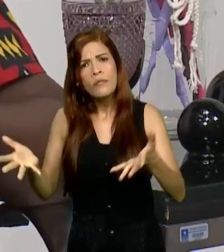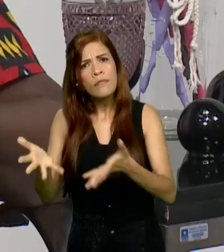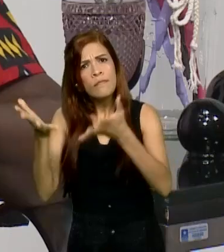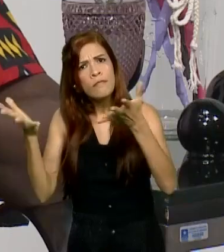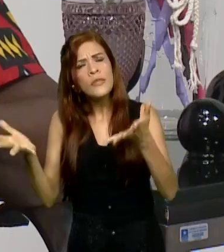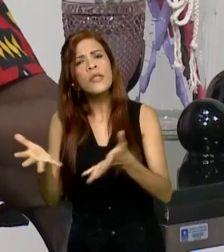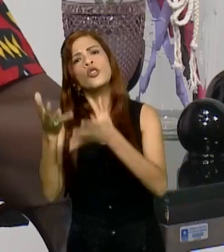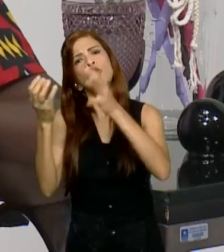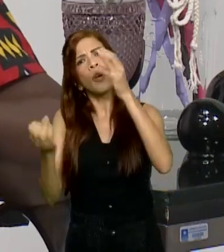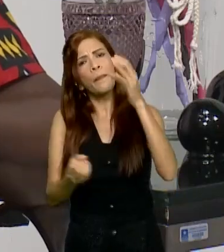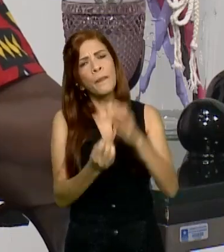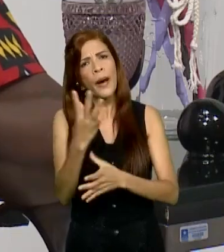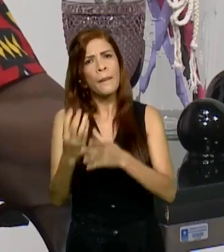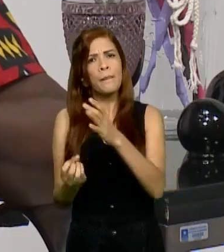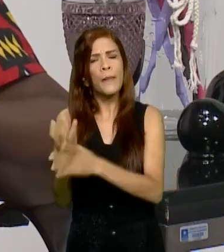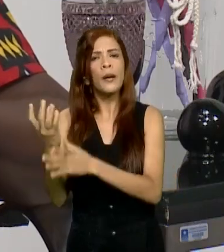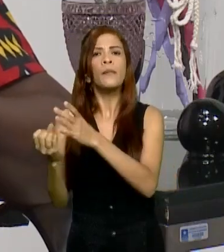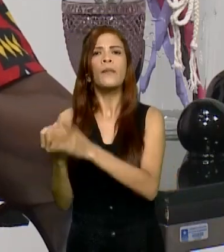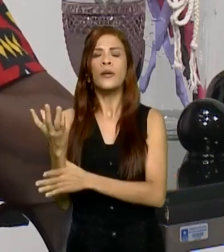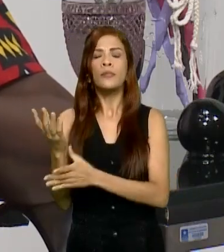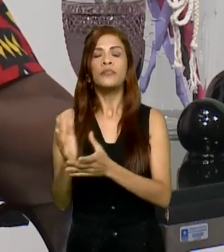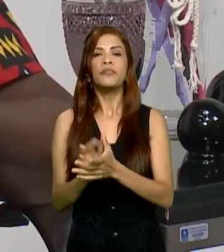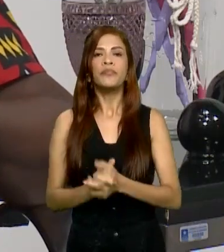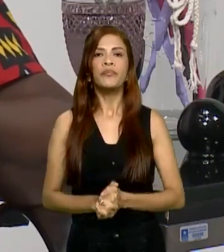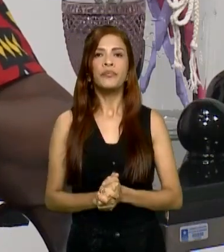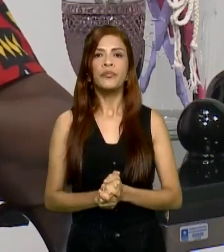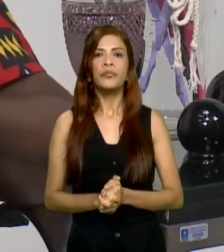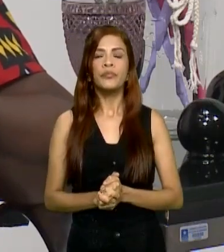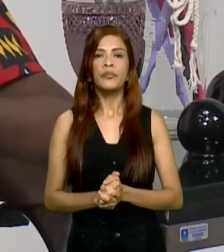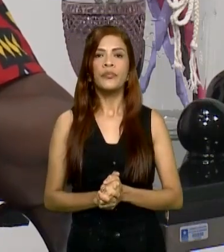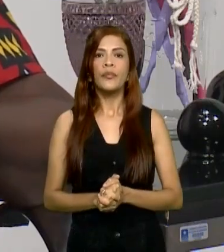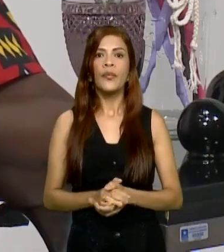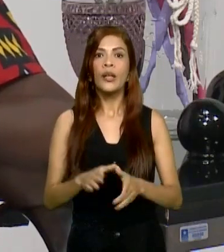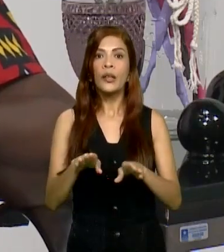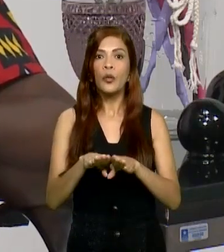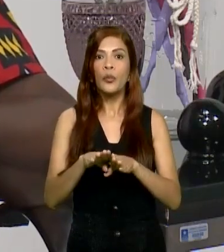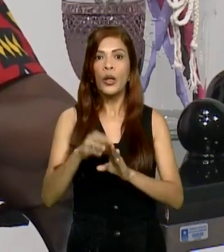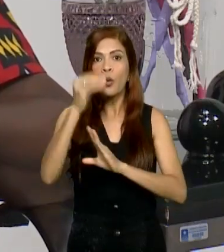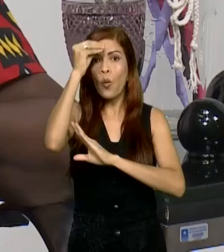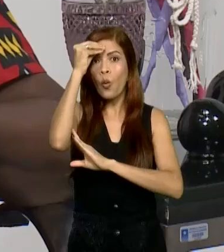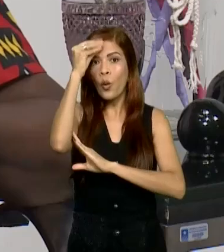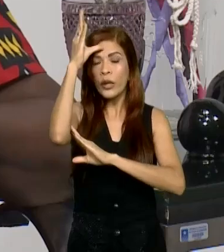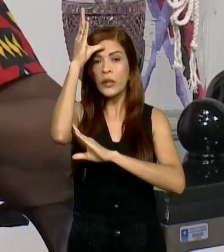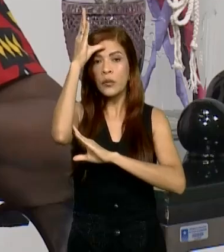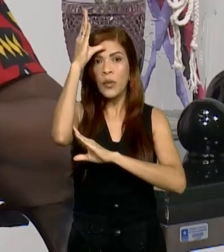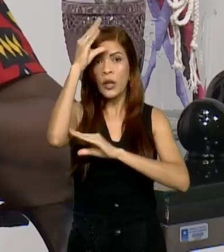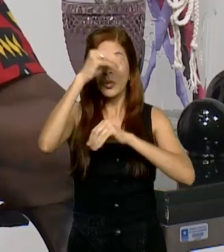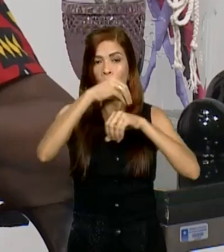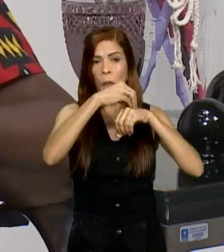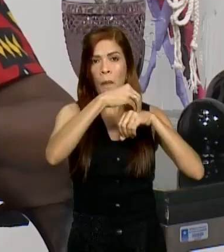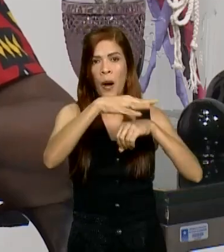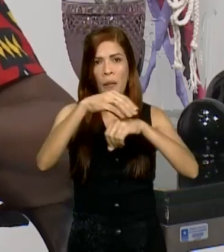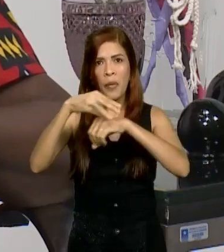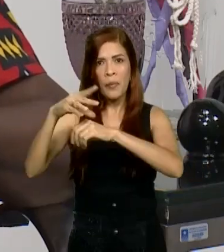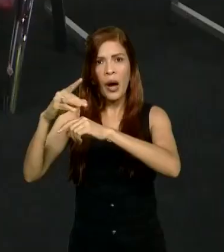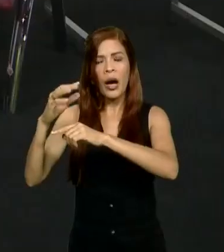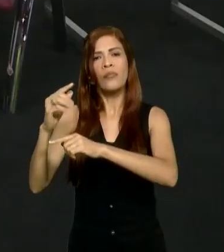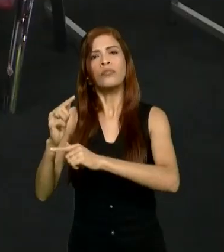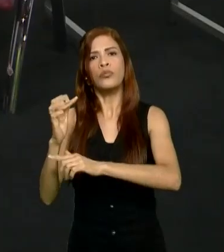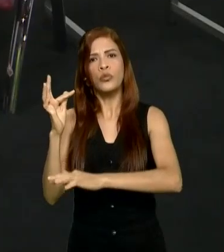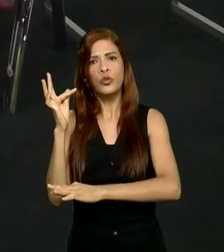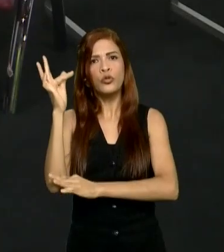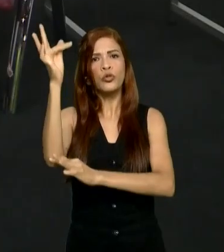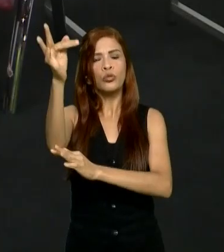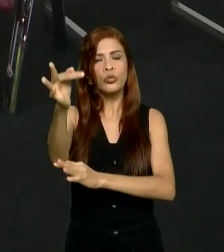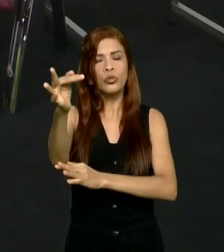essa produção e também passar esse conhecimento para a nova geração. Que é o propósito, né, de